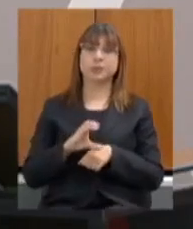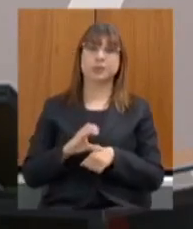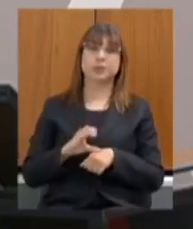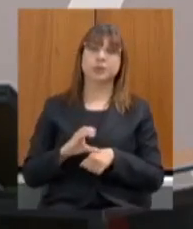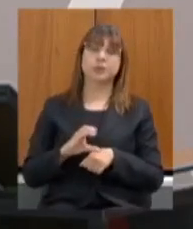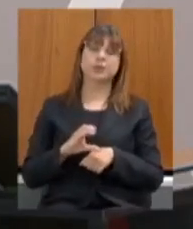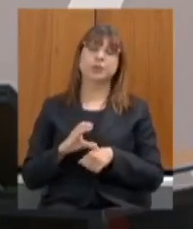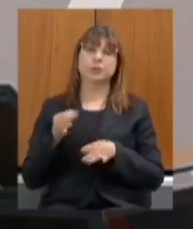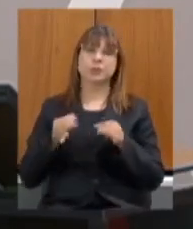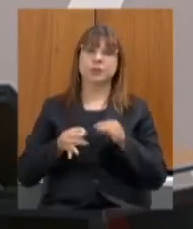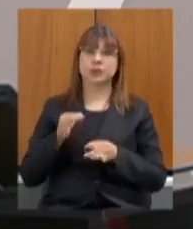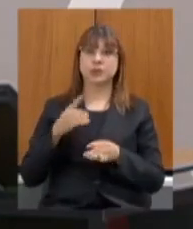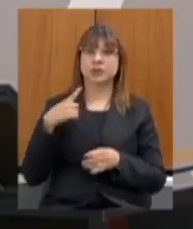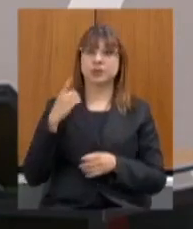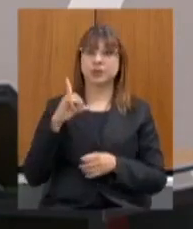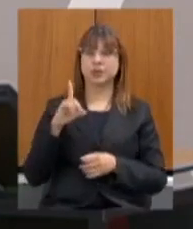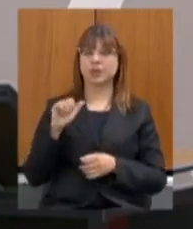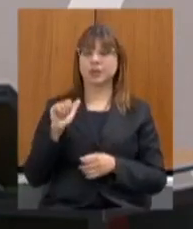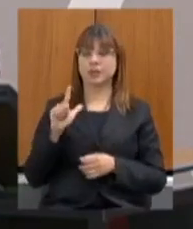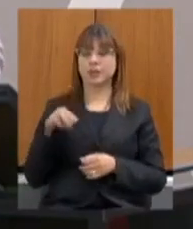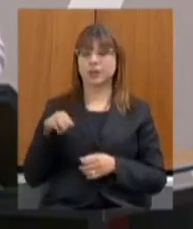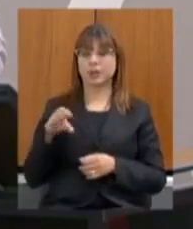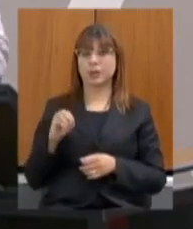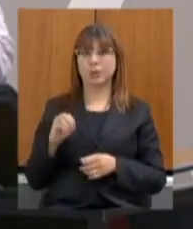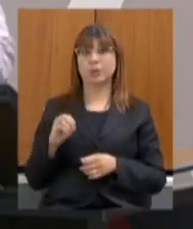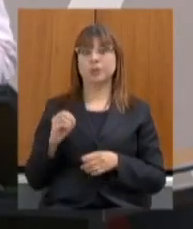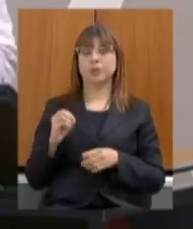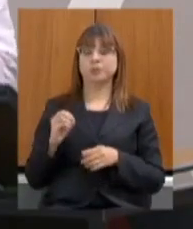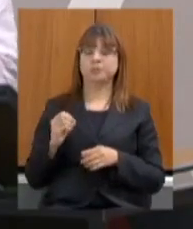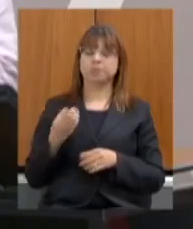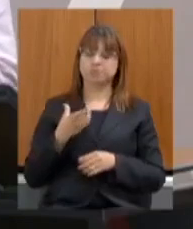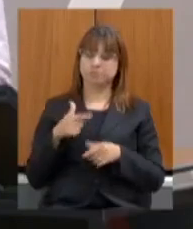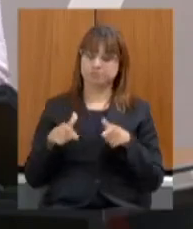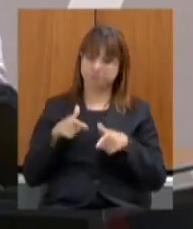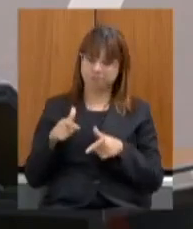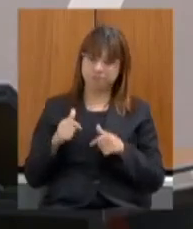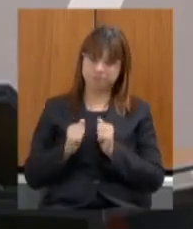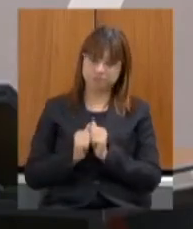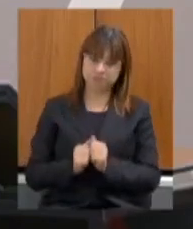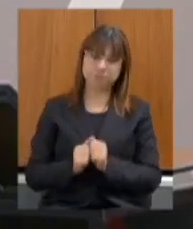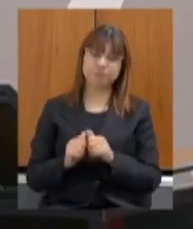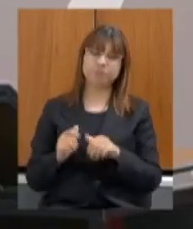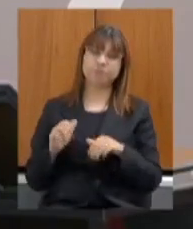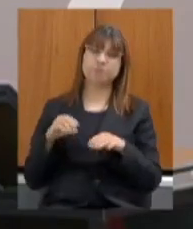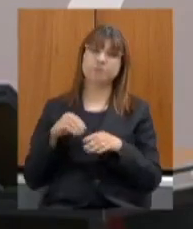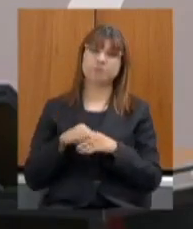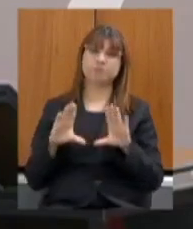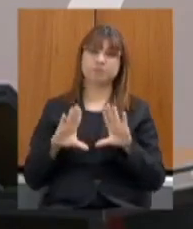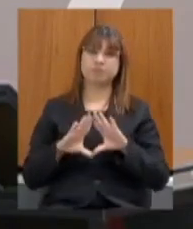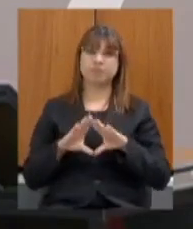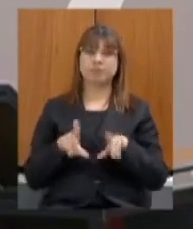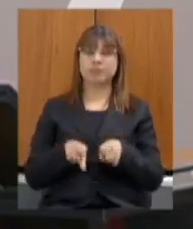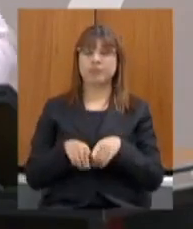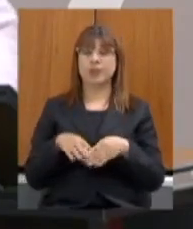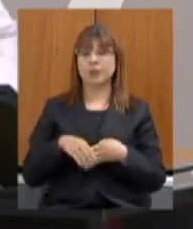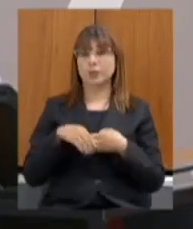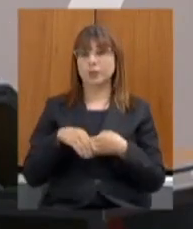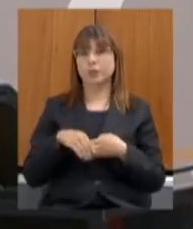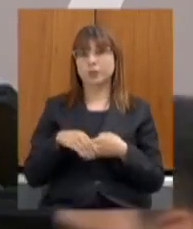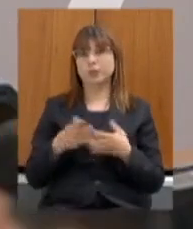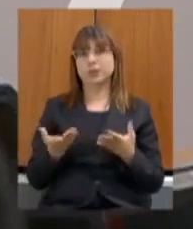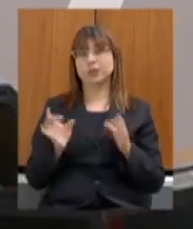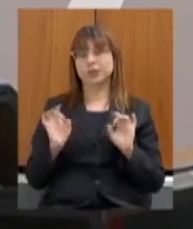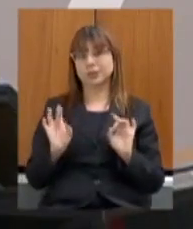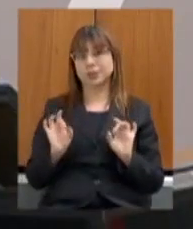Dalmo Ribeiro, grande companheiro aqui na casa. E gostaria também de cumprimentar de uma